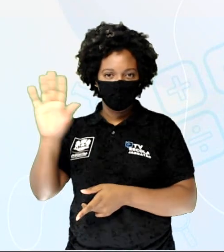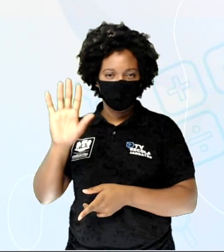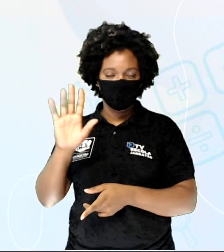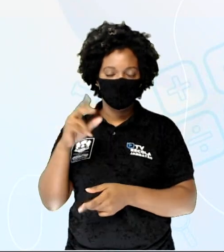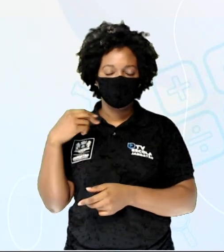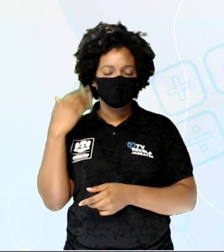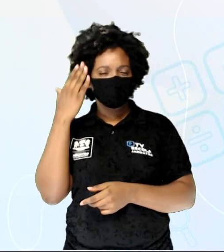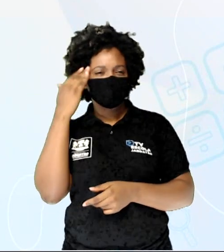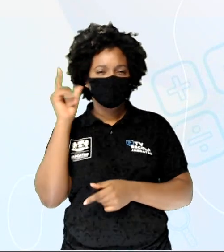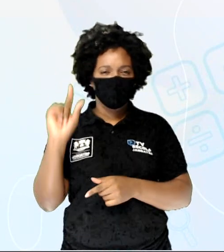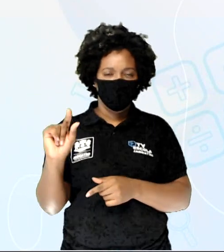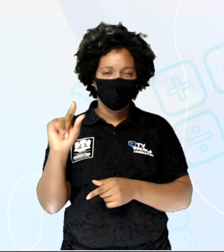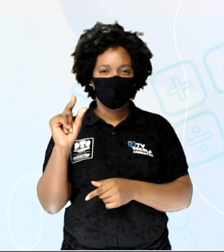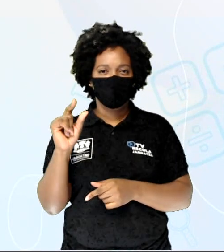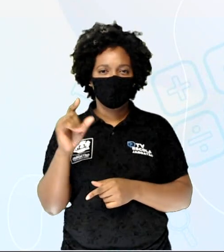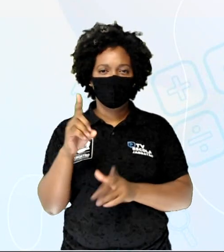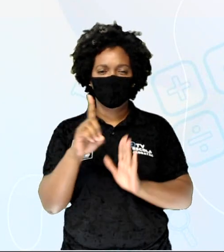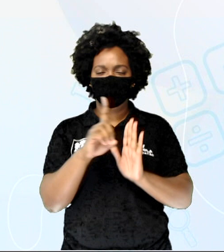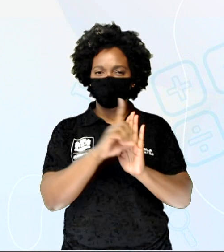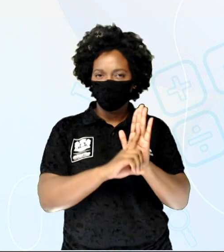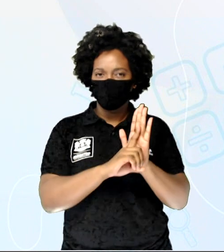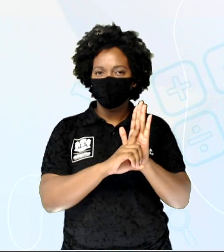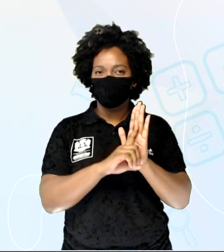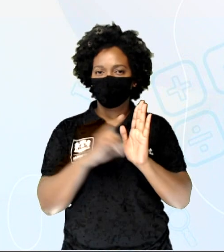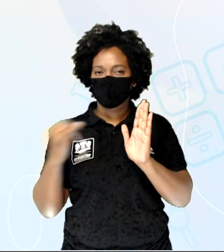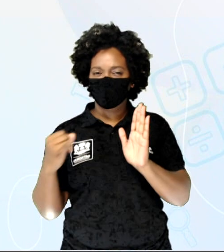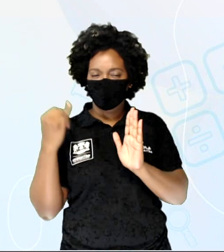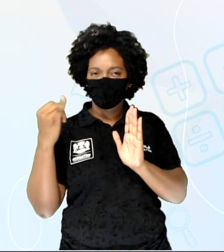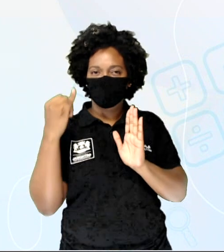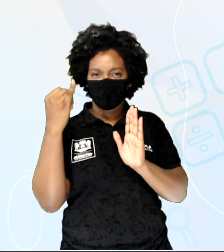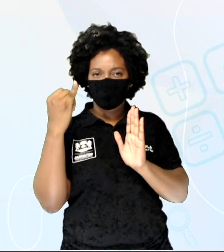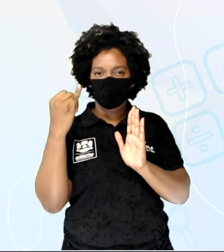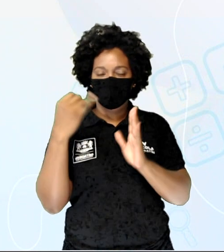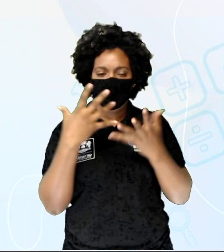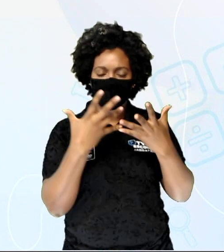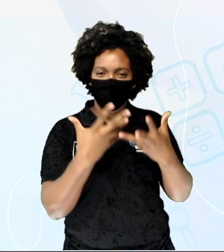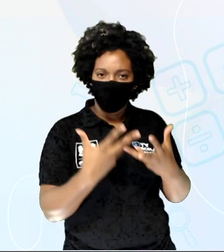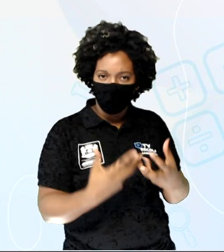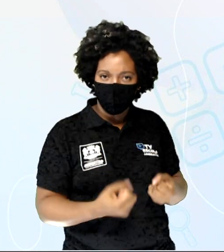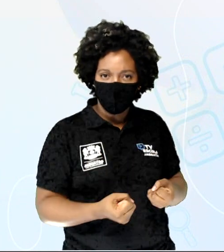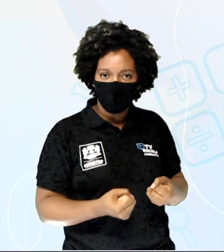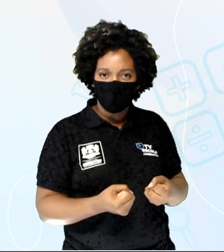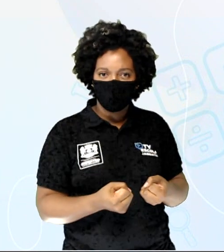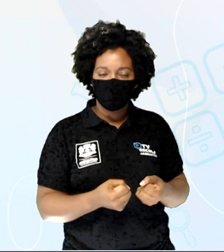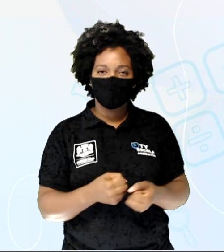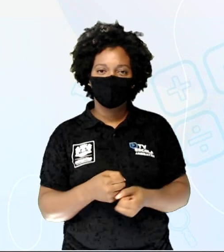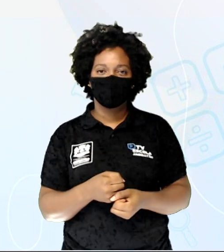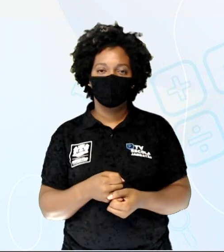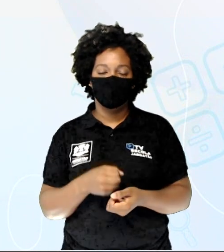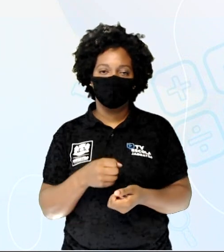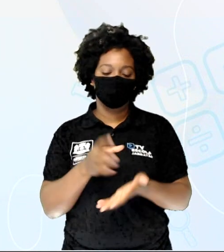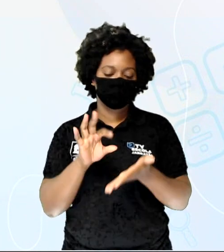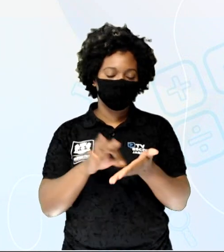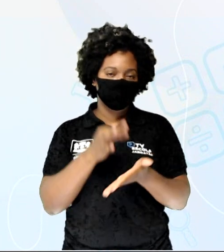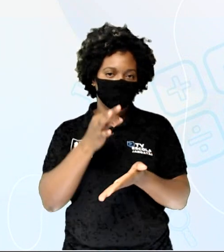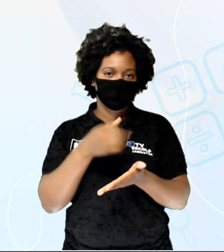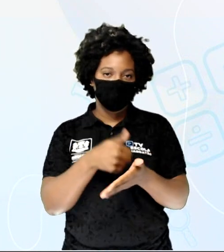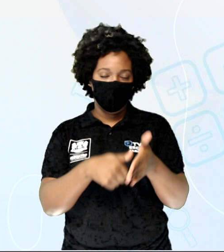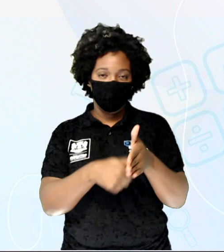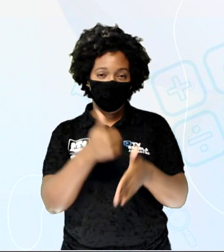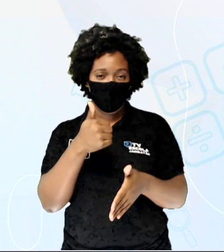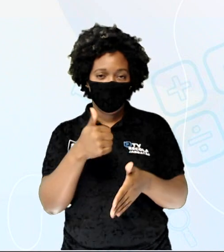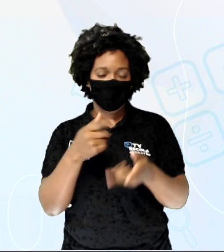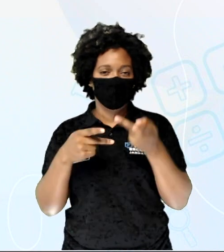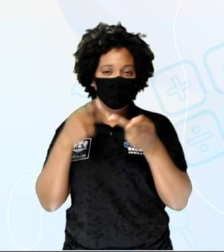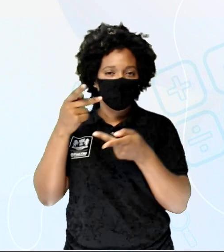um pouco sobre a Declaração de Princípios sobre a Tolerância. No seu artigo 1º, fala